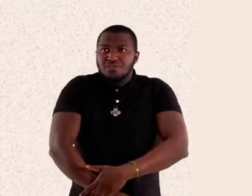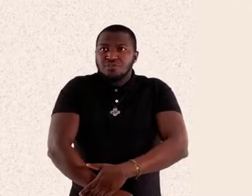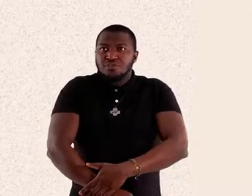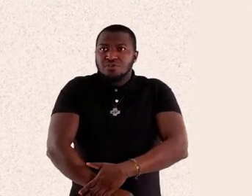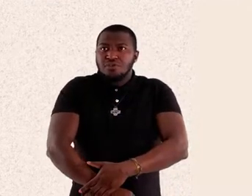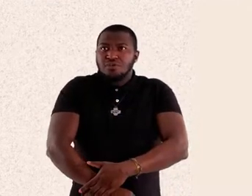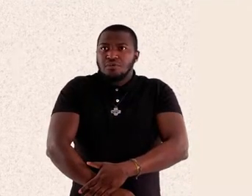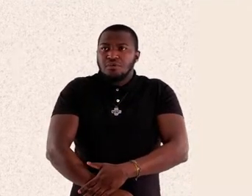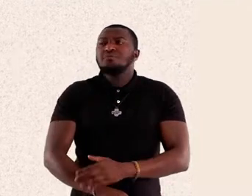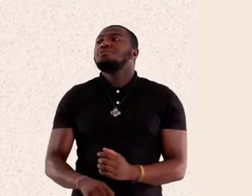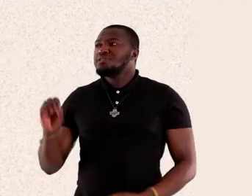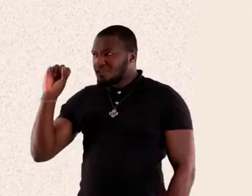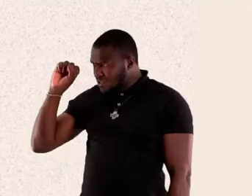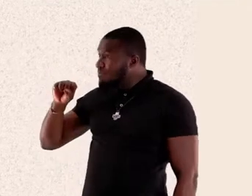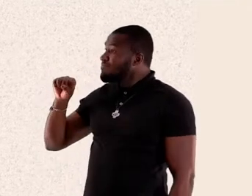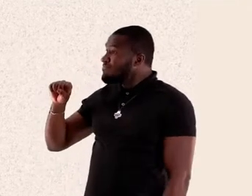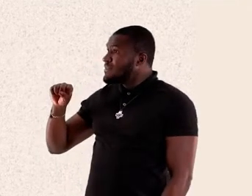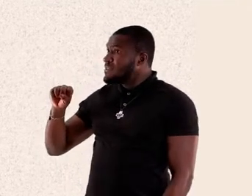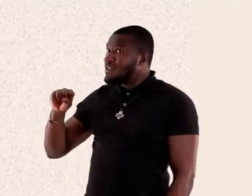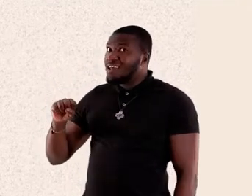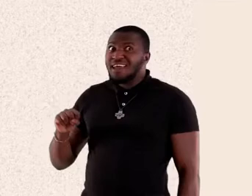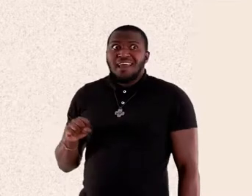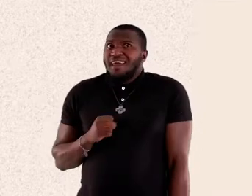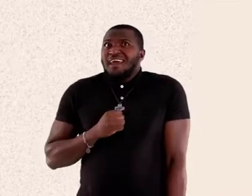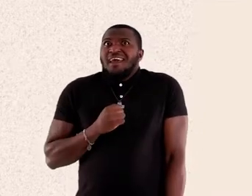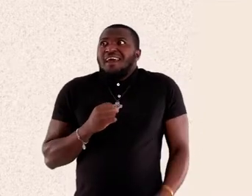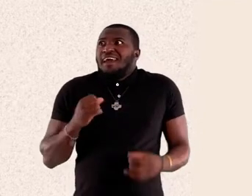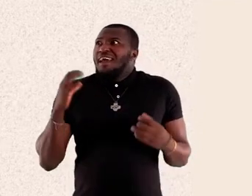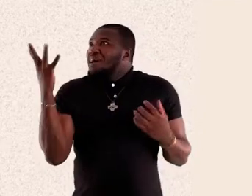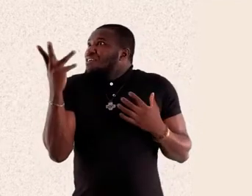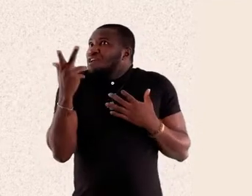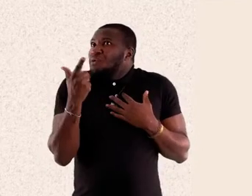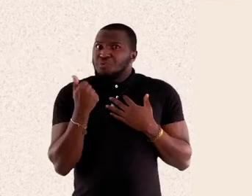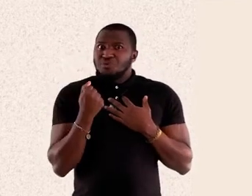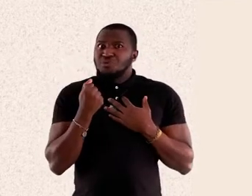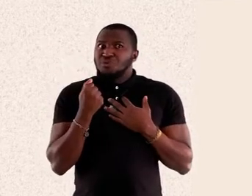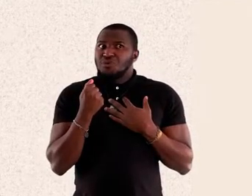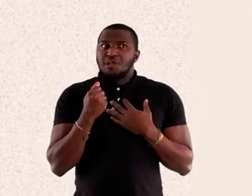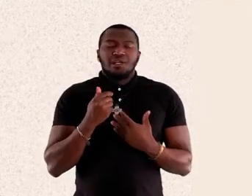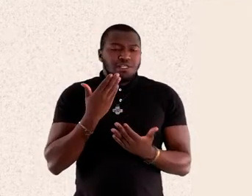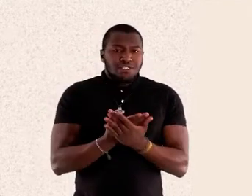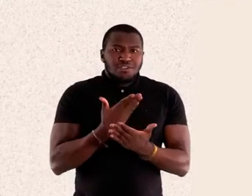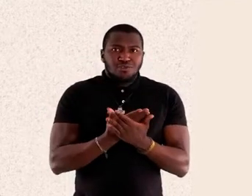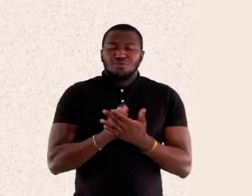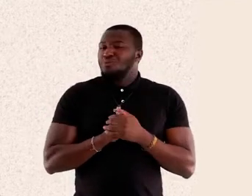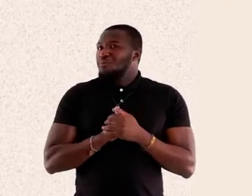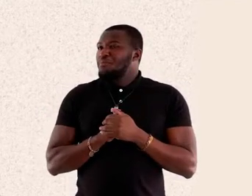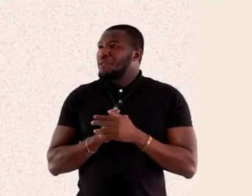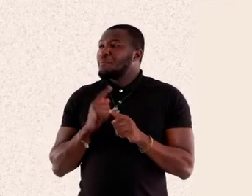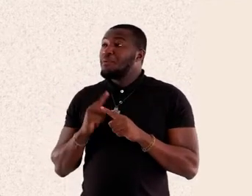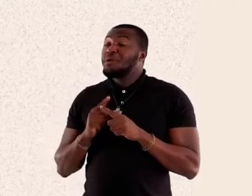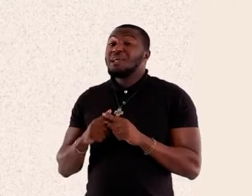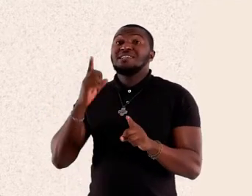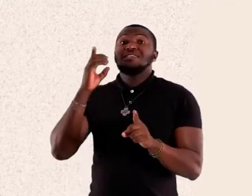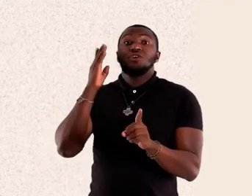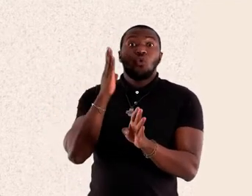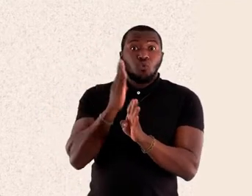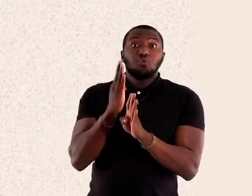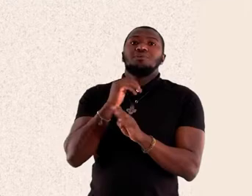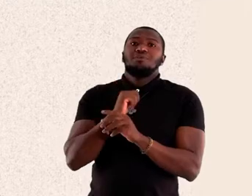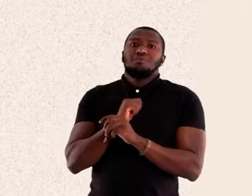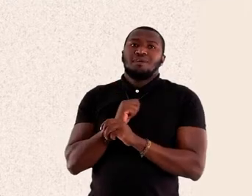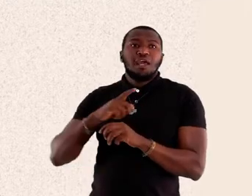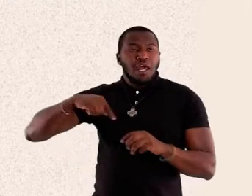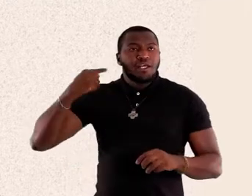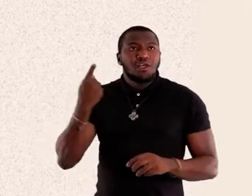é incrível os achados deles porque o que eles acharam e aqui o